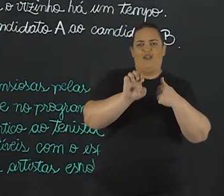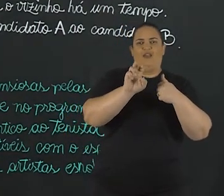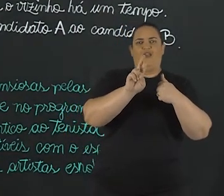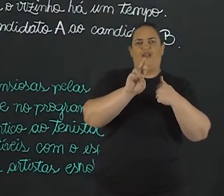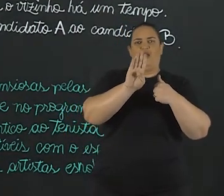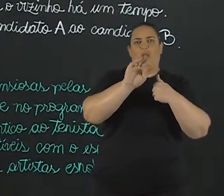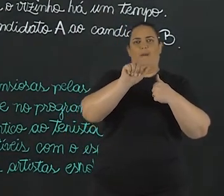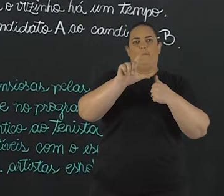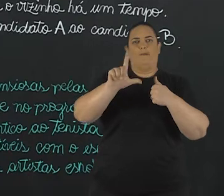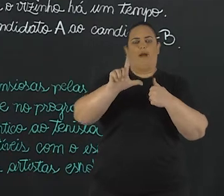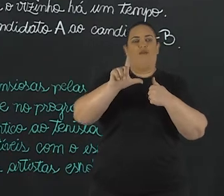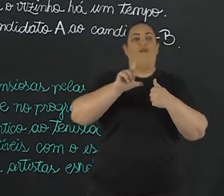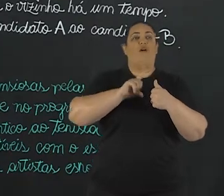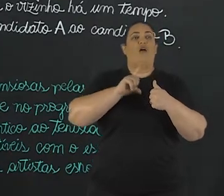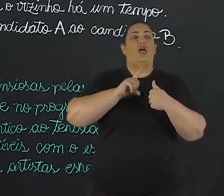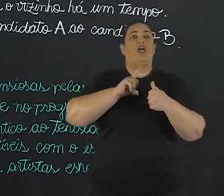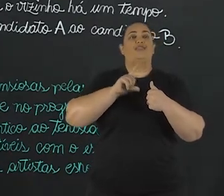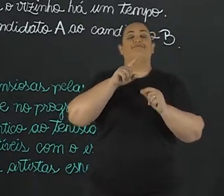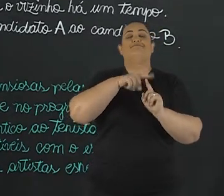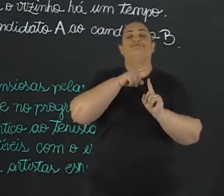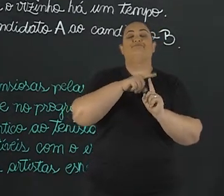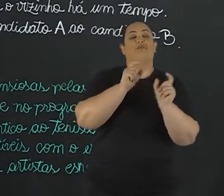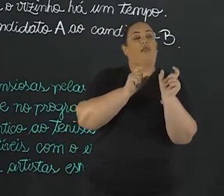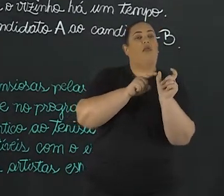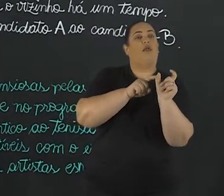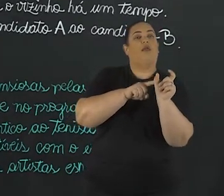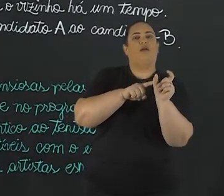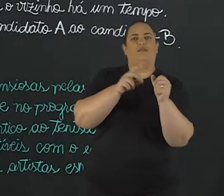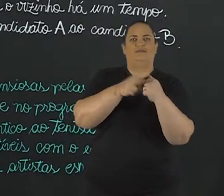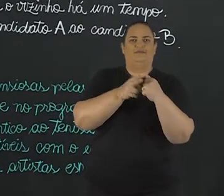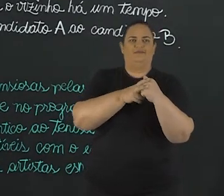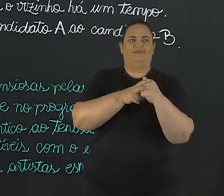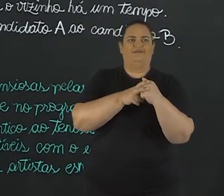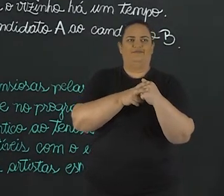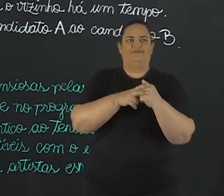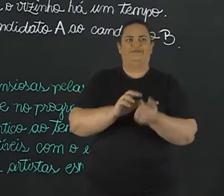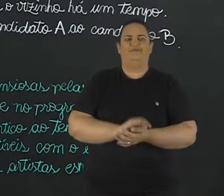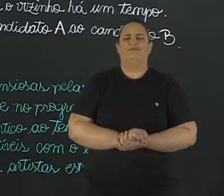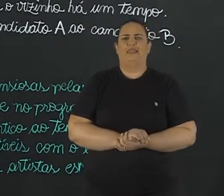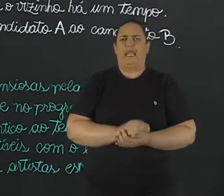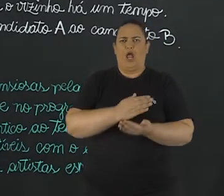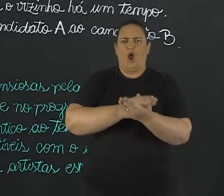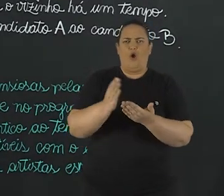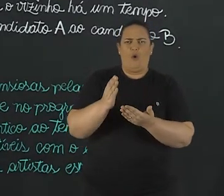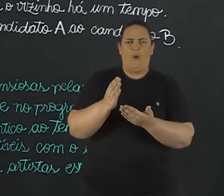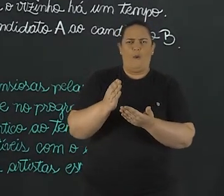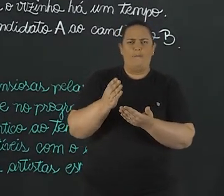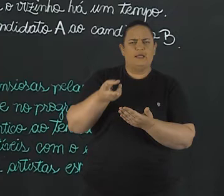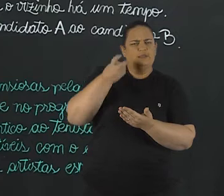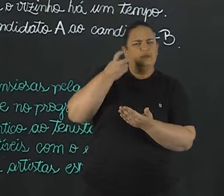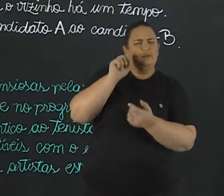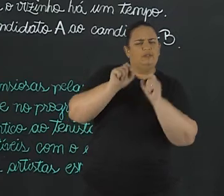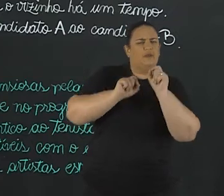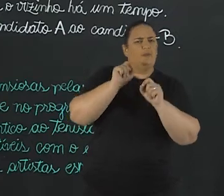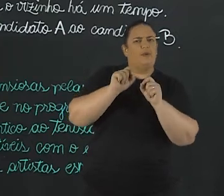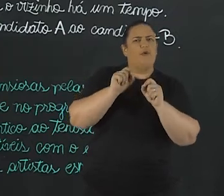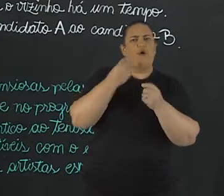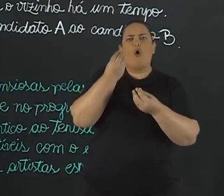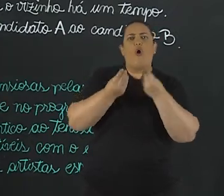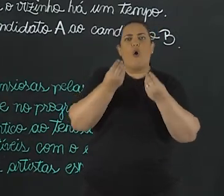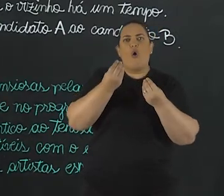diz, tem um termo regente que é o verbo. Quando a gente vai estudar a regência, a gente tem que perceber como é que esse verbo